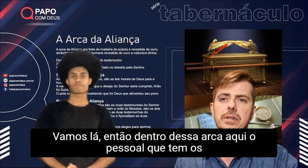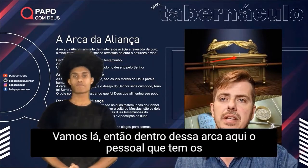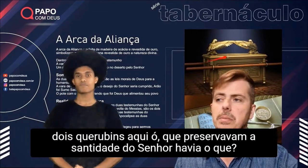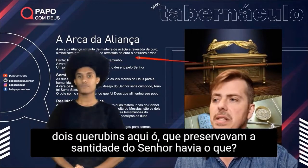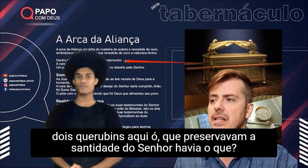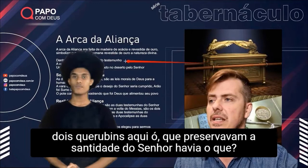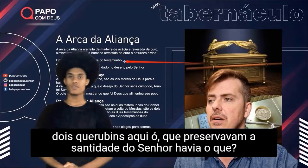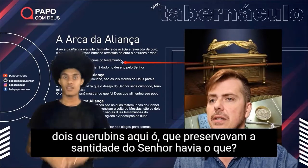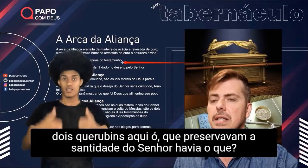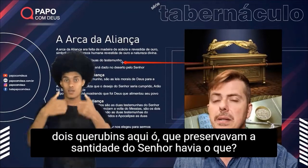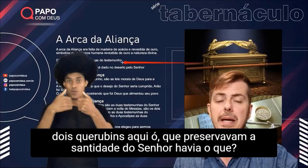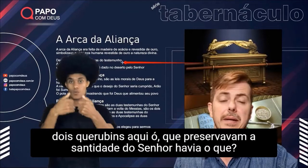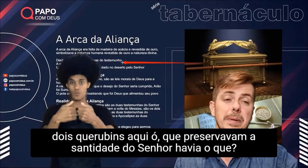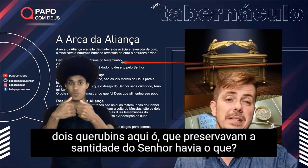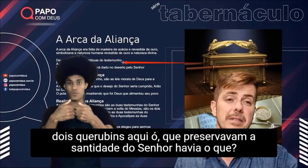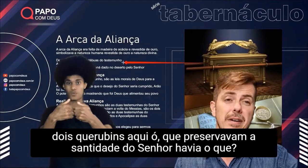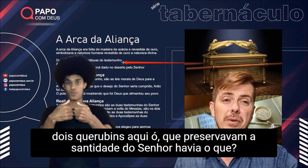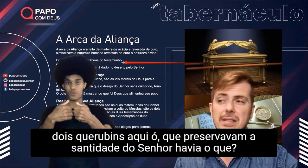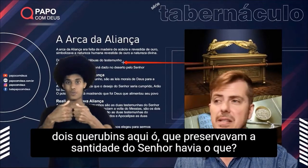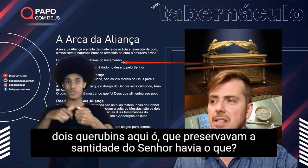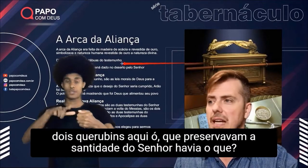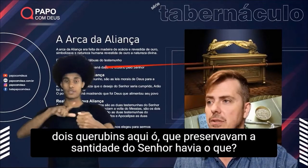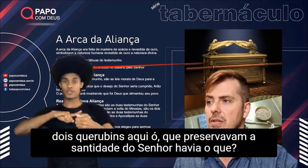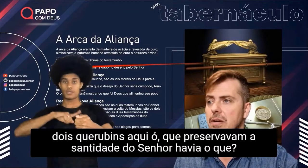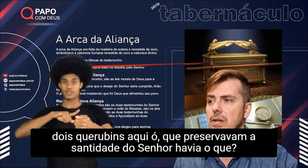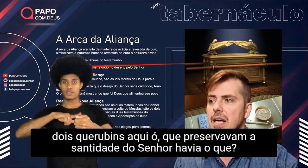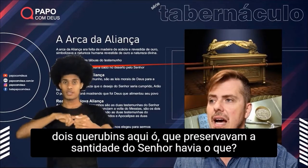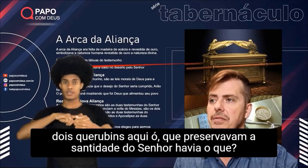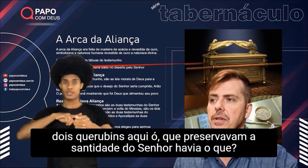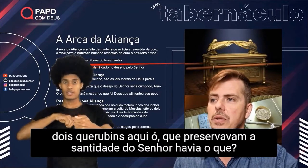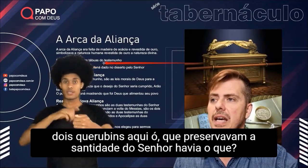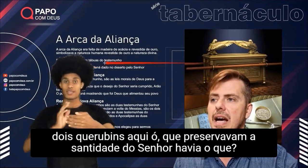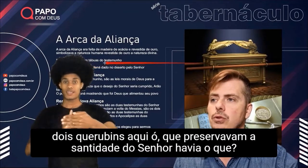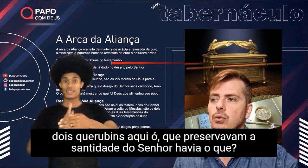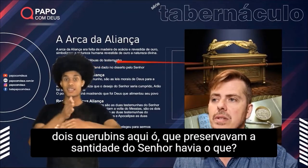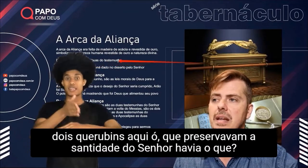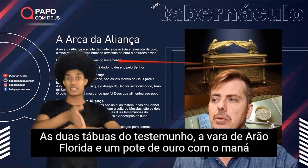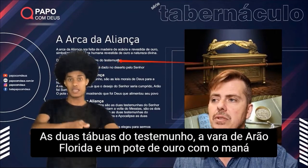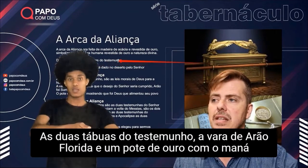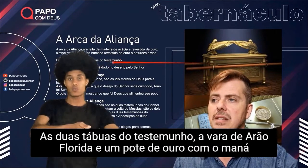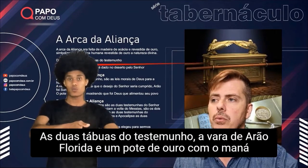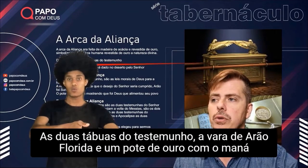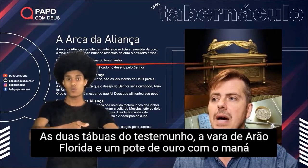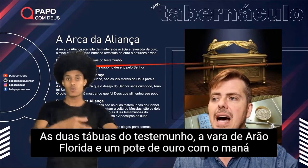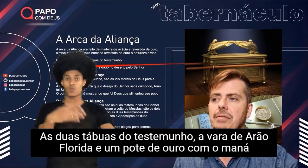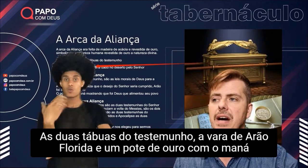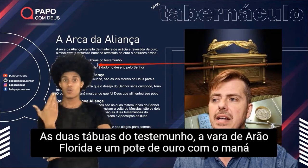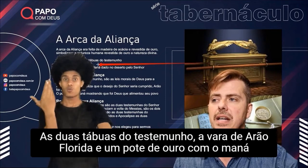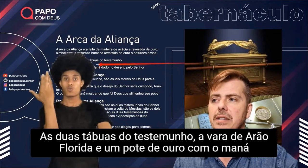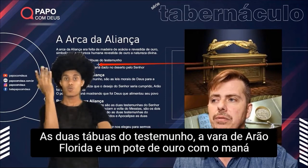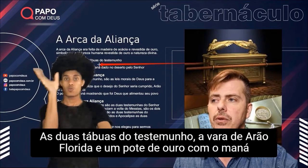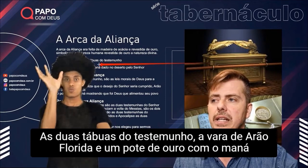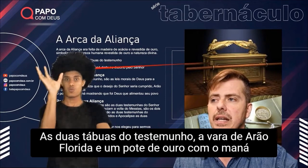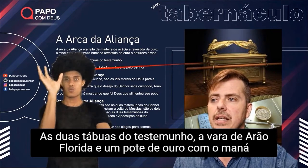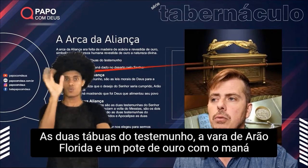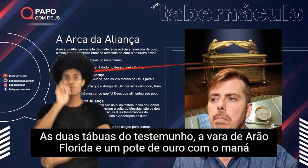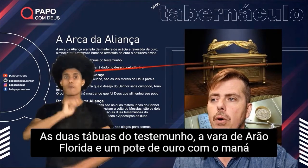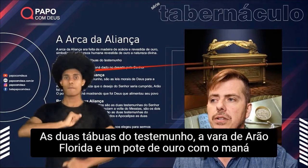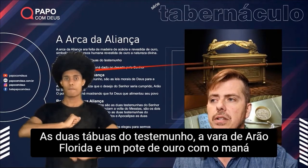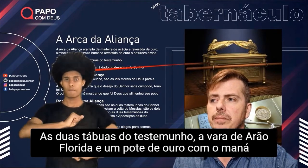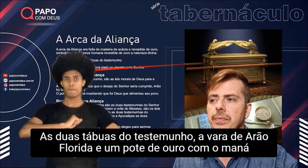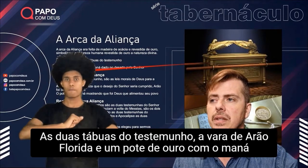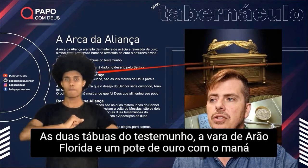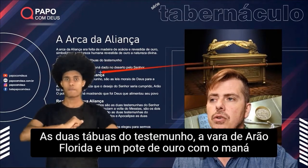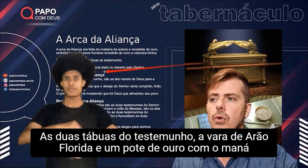tem os dois querubins aqui, ó, que preservavam a santidade do Senhor, havia o quê? As 2 tábuas do testemunho, a vara de Arão florida e